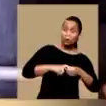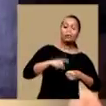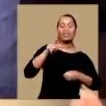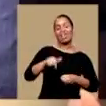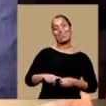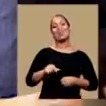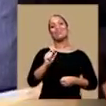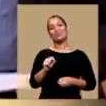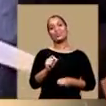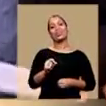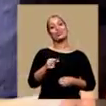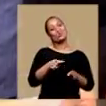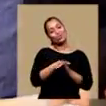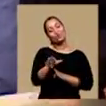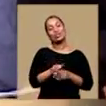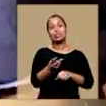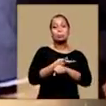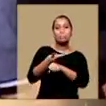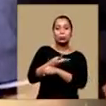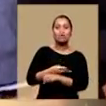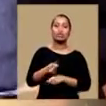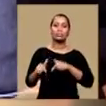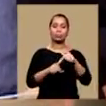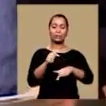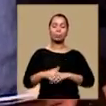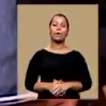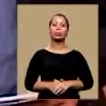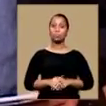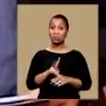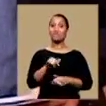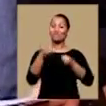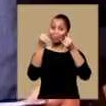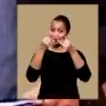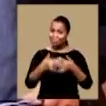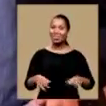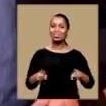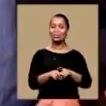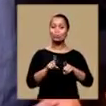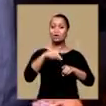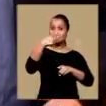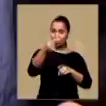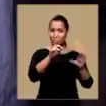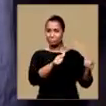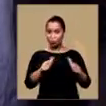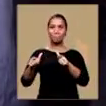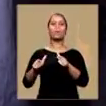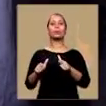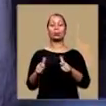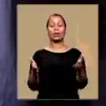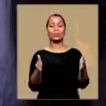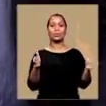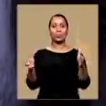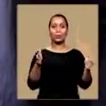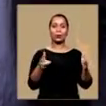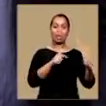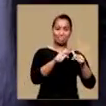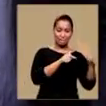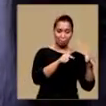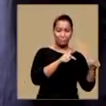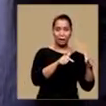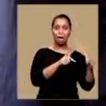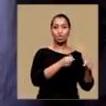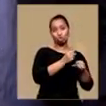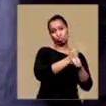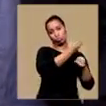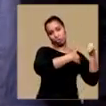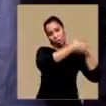palavra de ordem para quem está procurando um emprego, não é mesmo, Vivian? É isso mesmo. A gente vai falar sobre isso também no próximo bloco. A gente faz um paralelo entre o mercado de